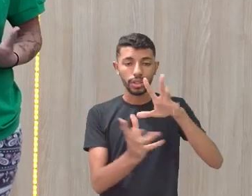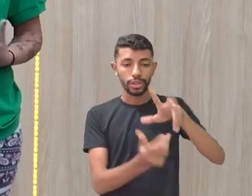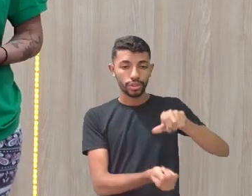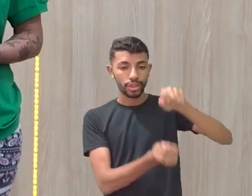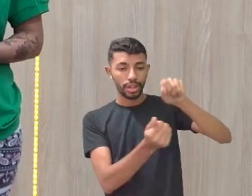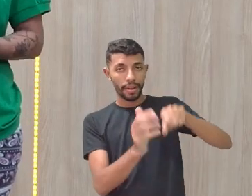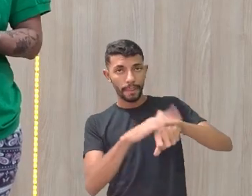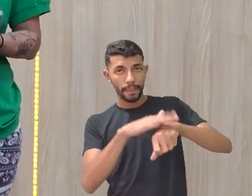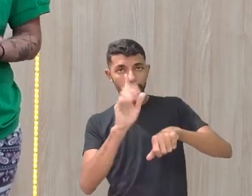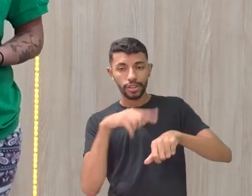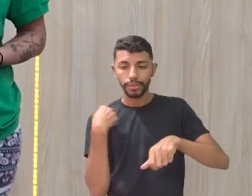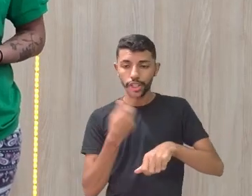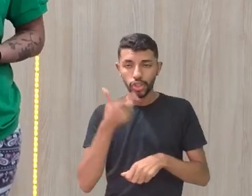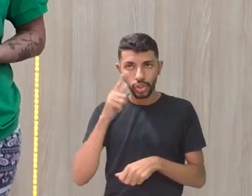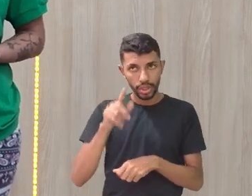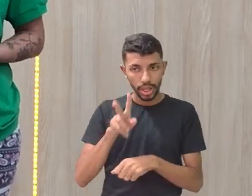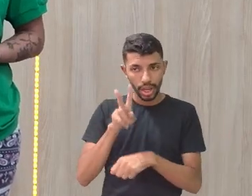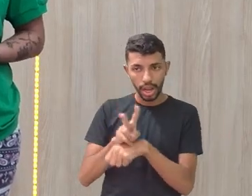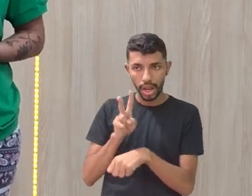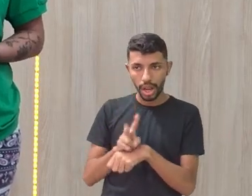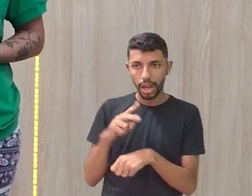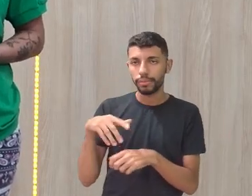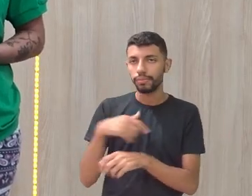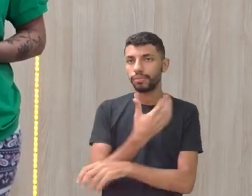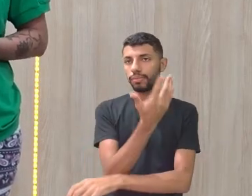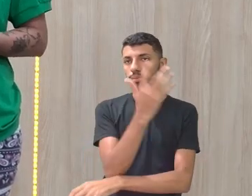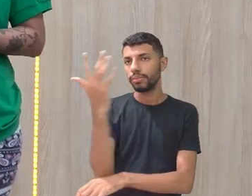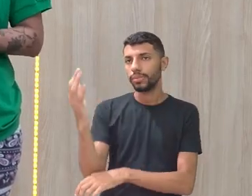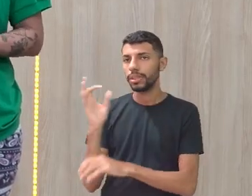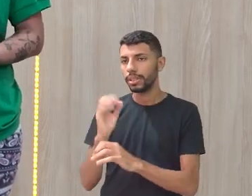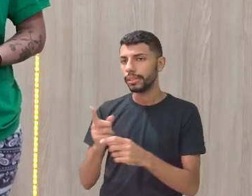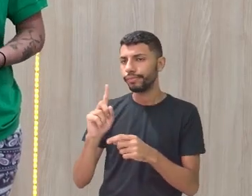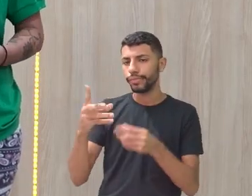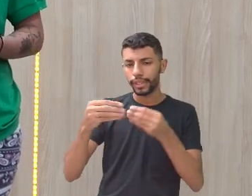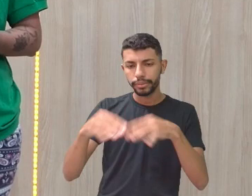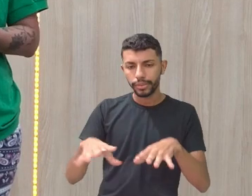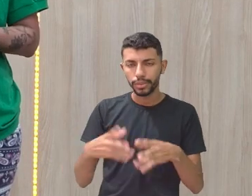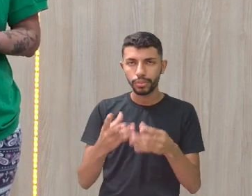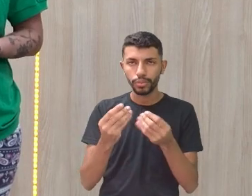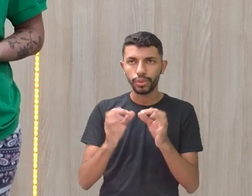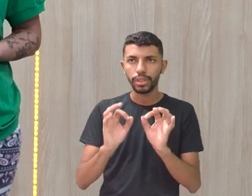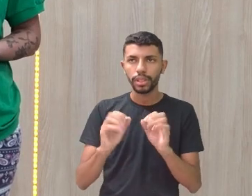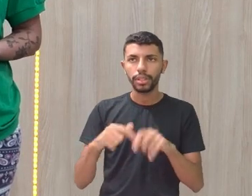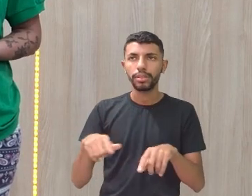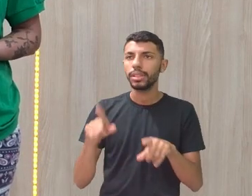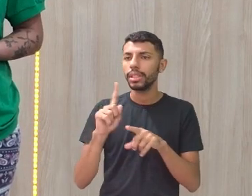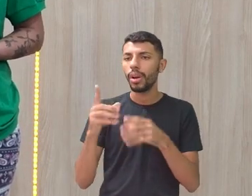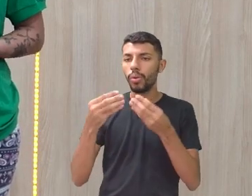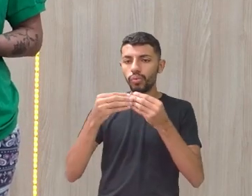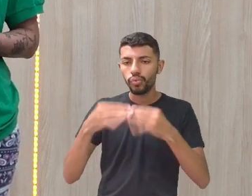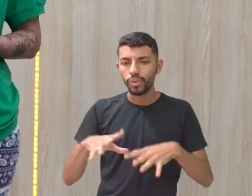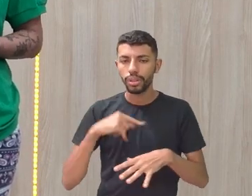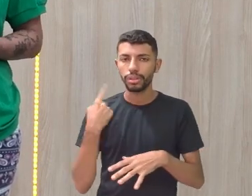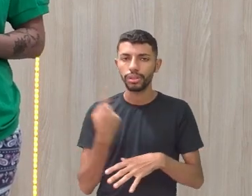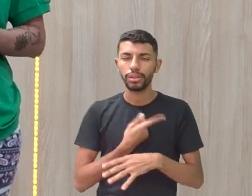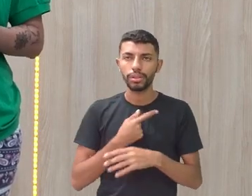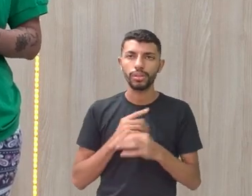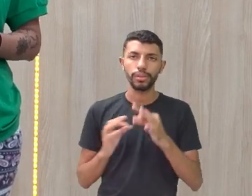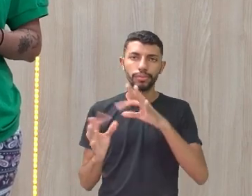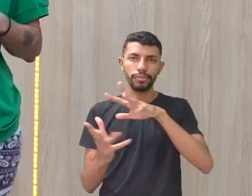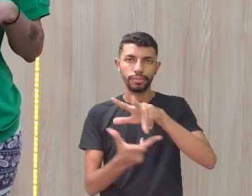possa preservar nosso meio ambiente, né, não degradar tanto, não destruir o nosso planeta.